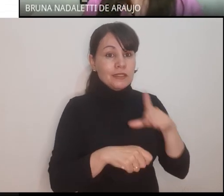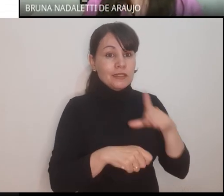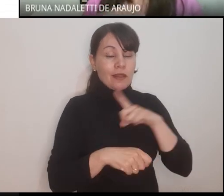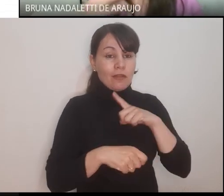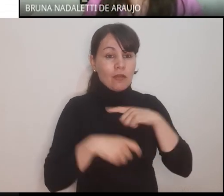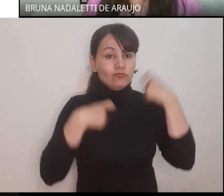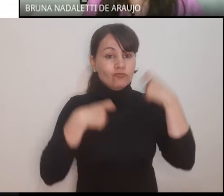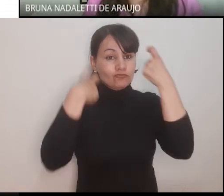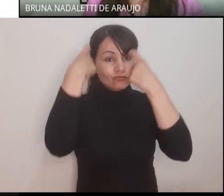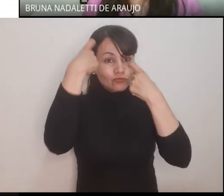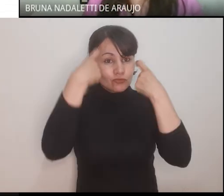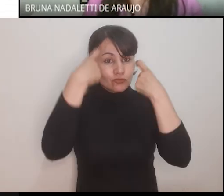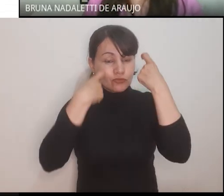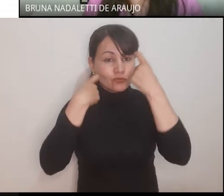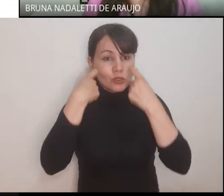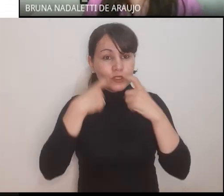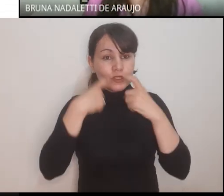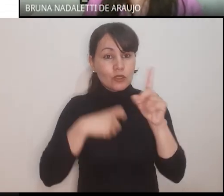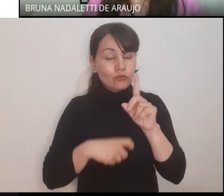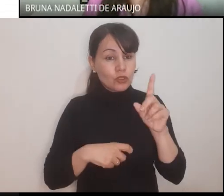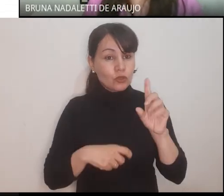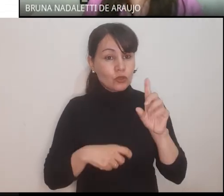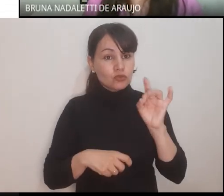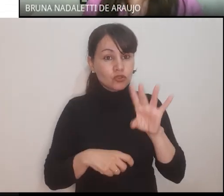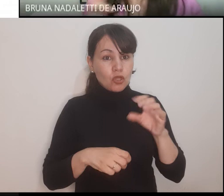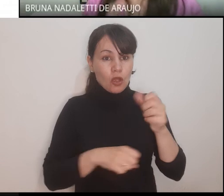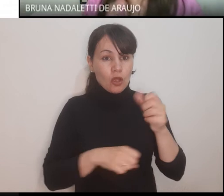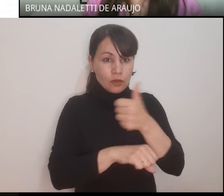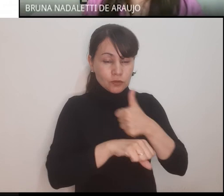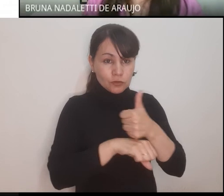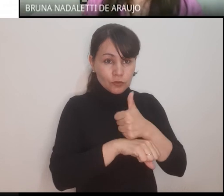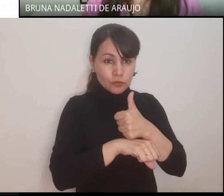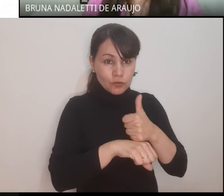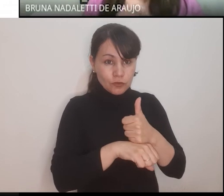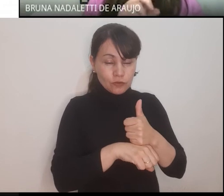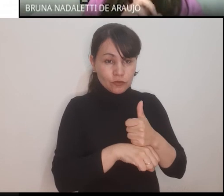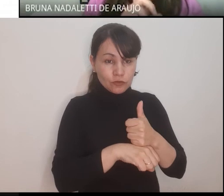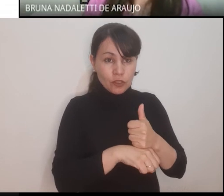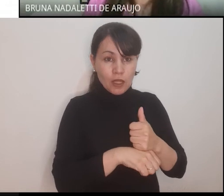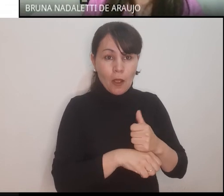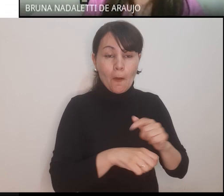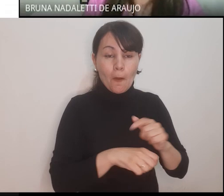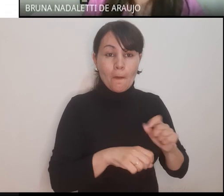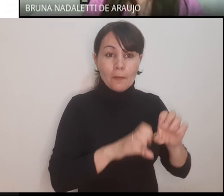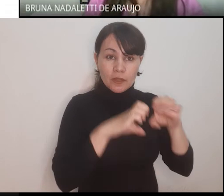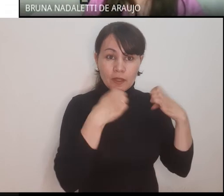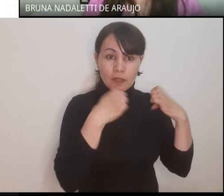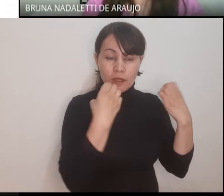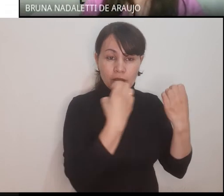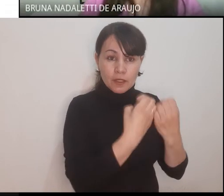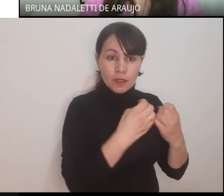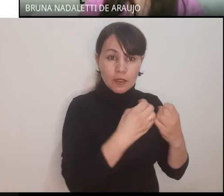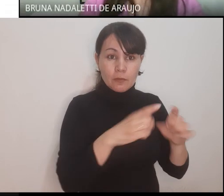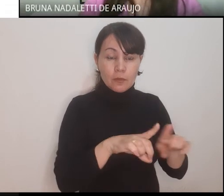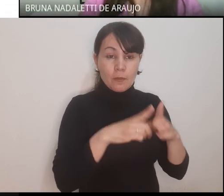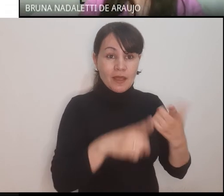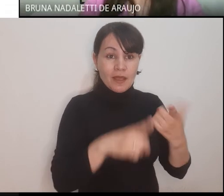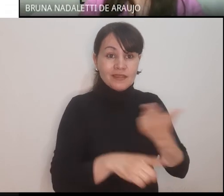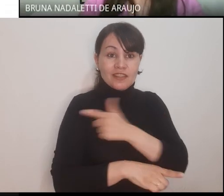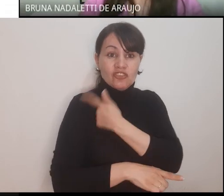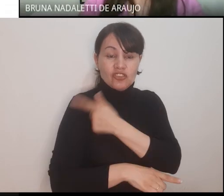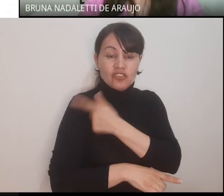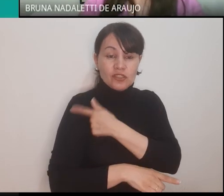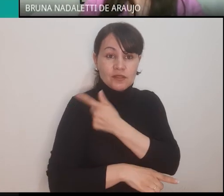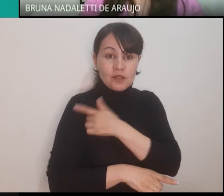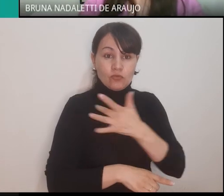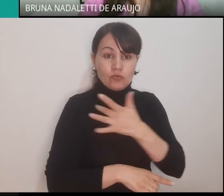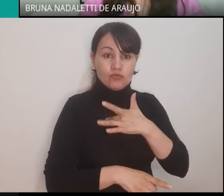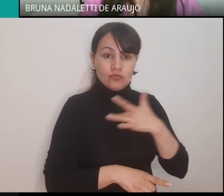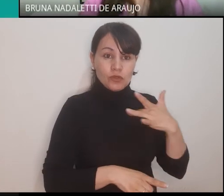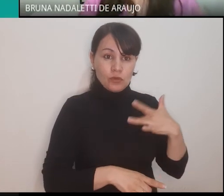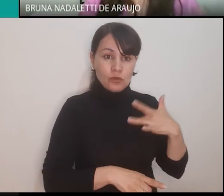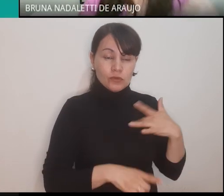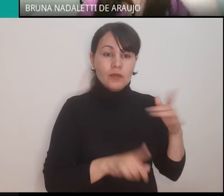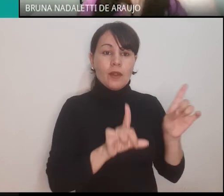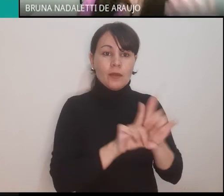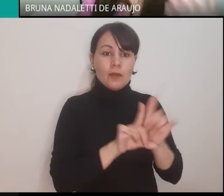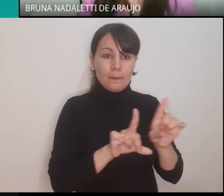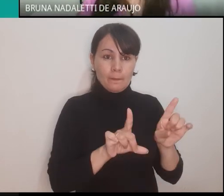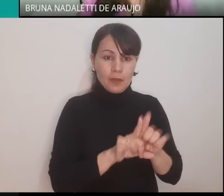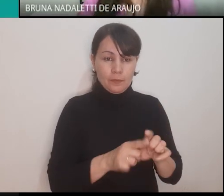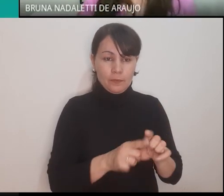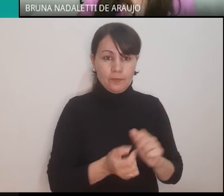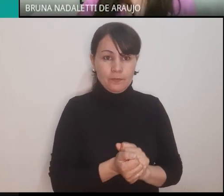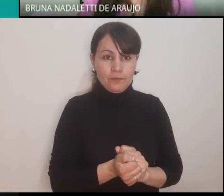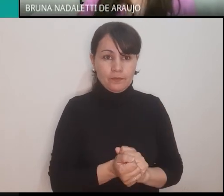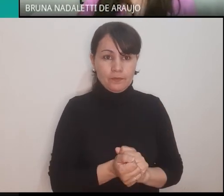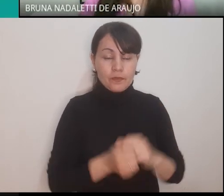preocupação não só da equipe assistencial, mas também da gestão dos serviços de saúde.